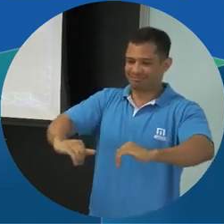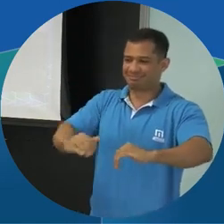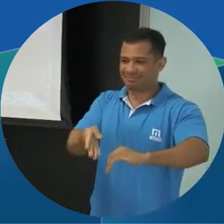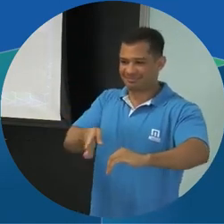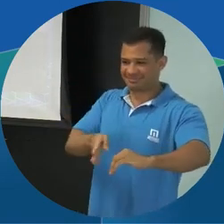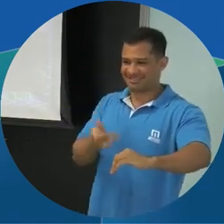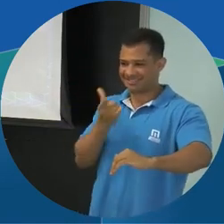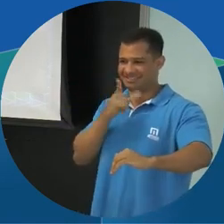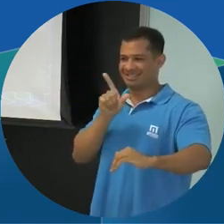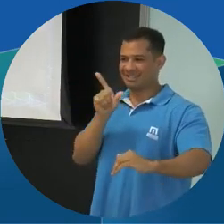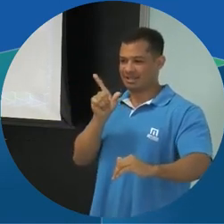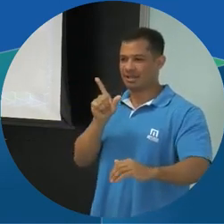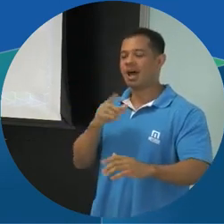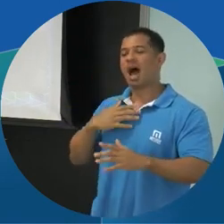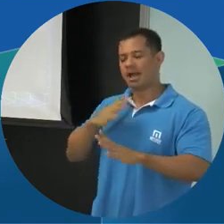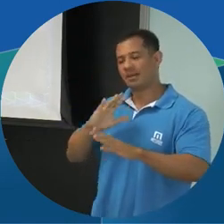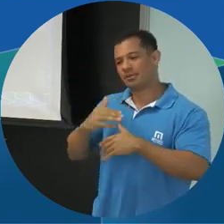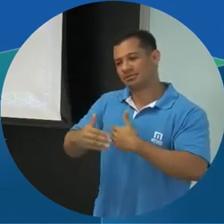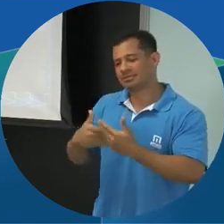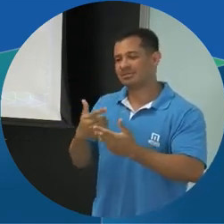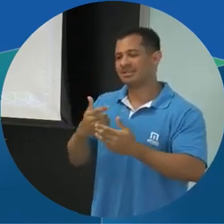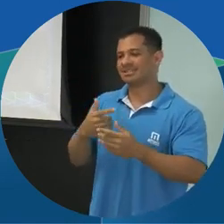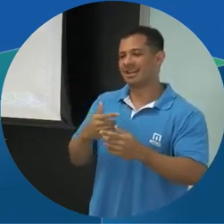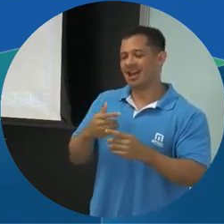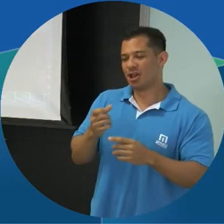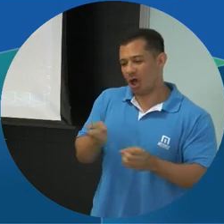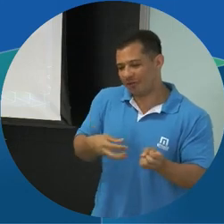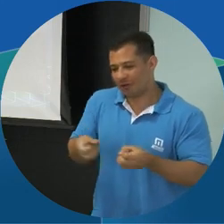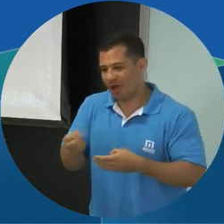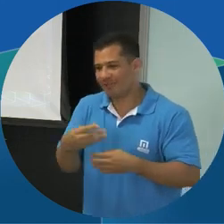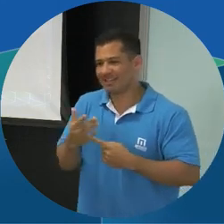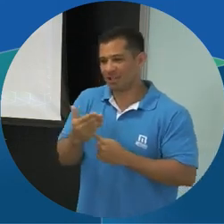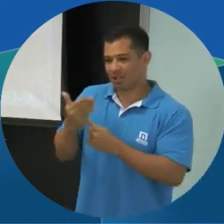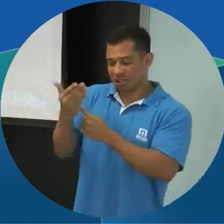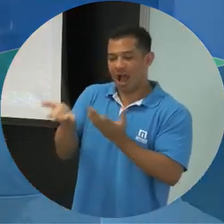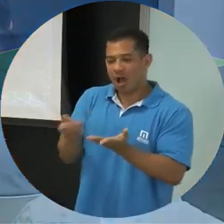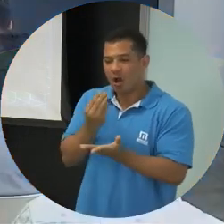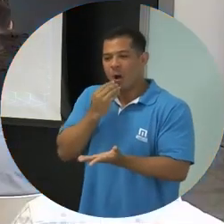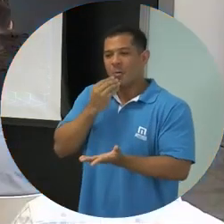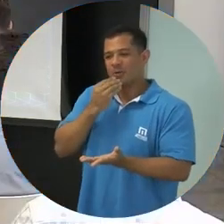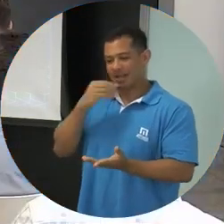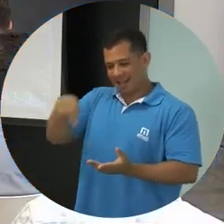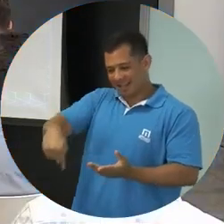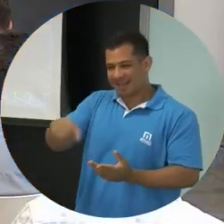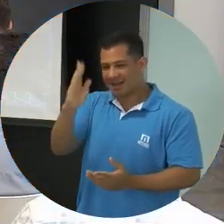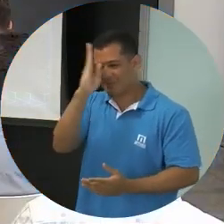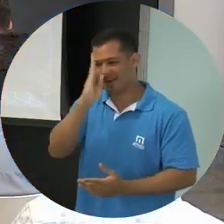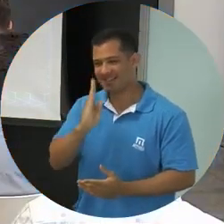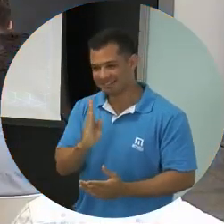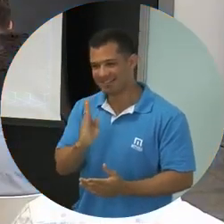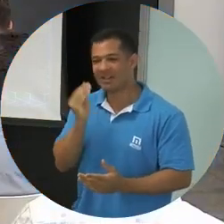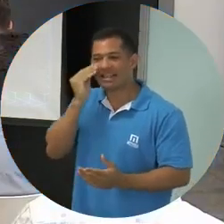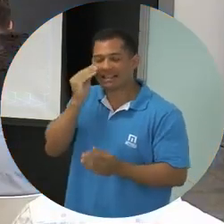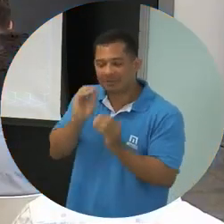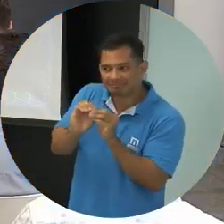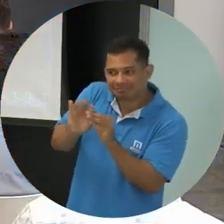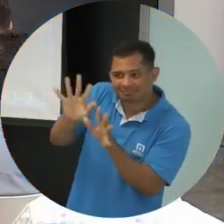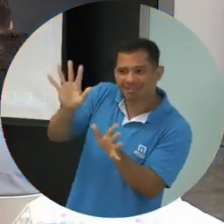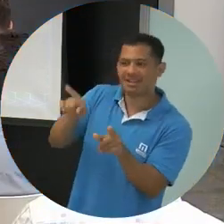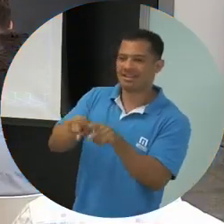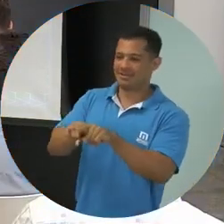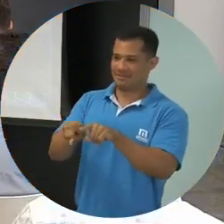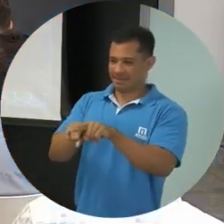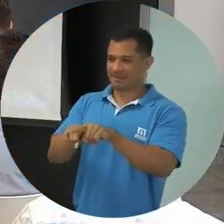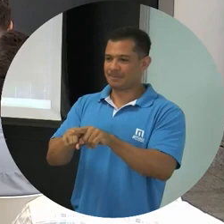vieram outros em menor escala, e agora a gente está com essa oportunidade grande de escalonar essa atividade aqui no Brasil.